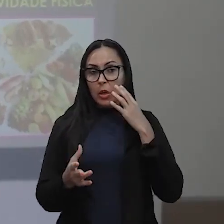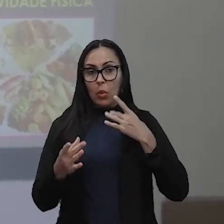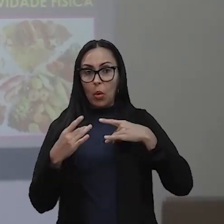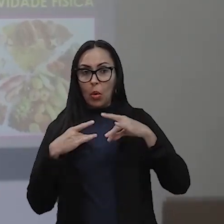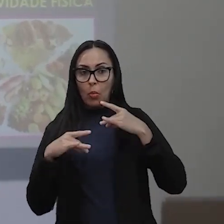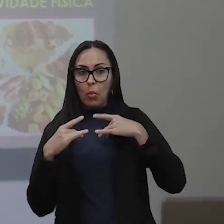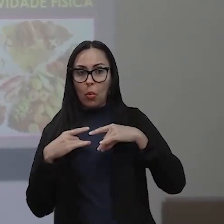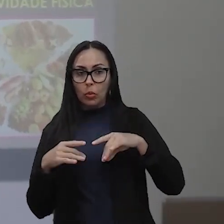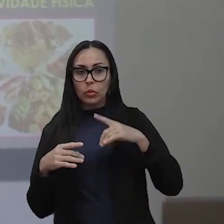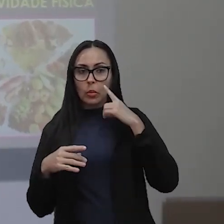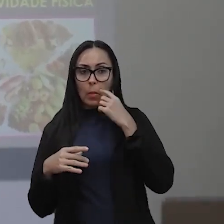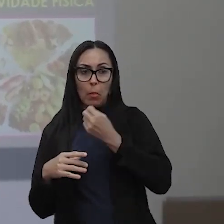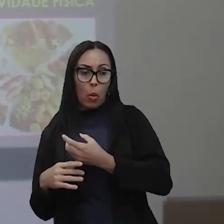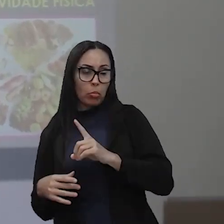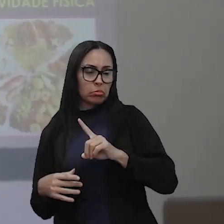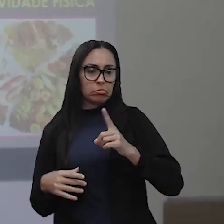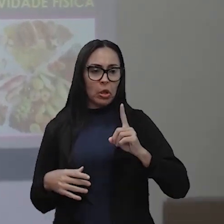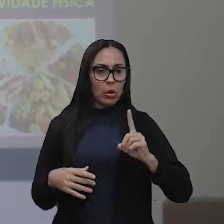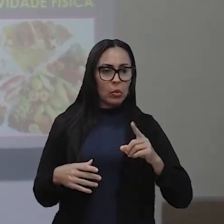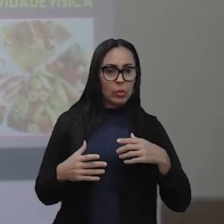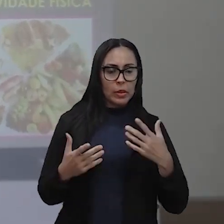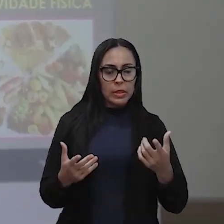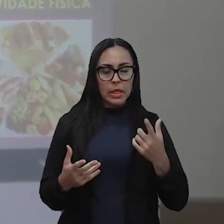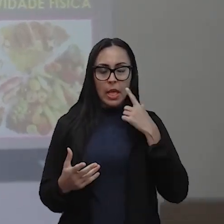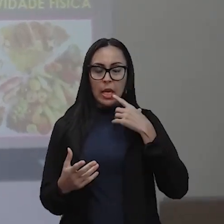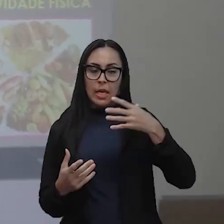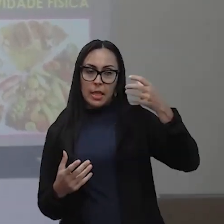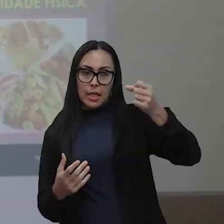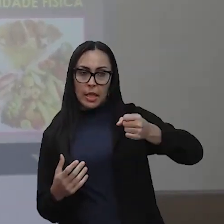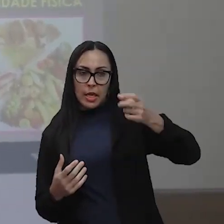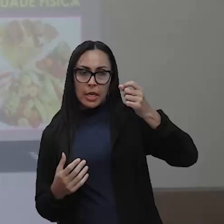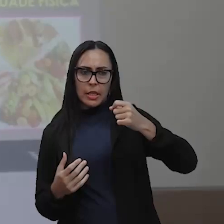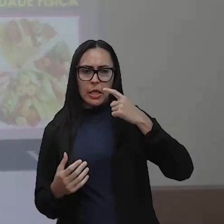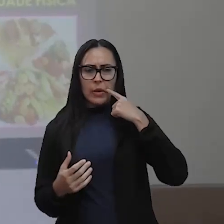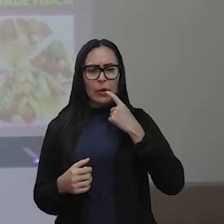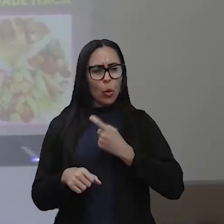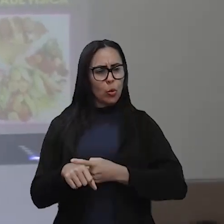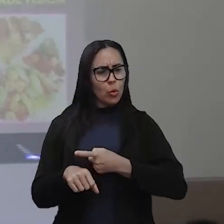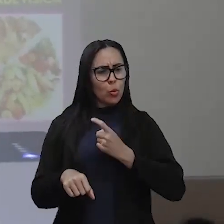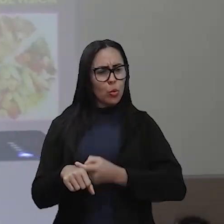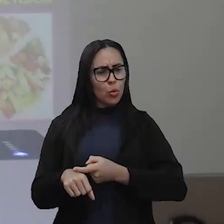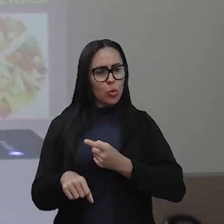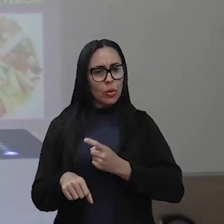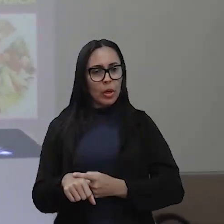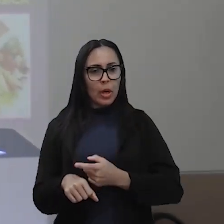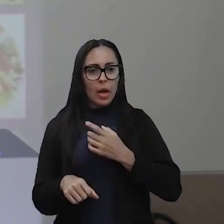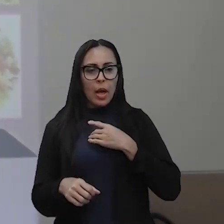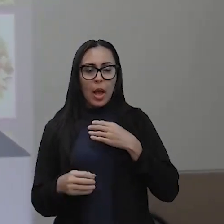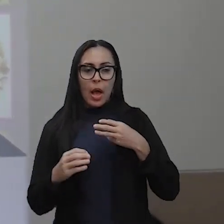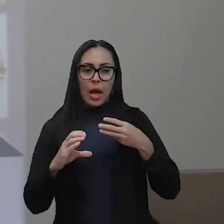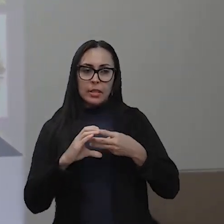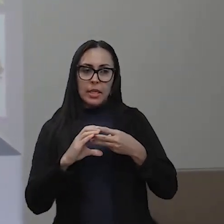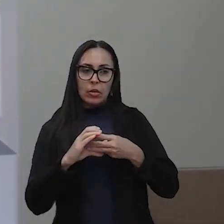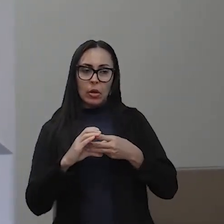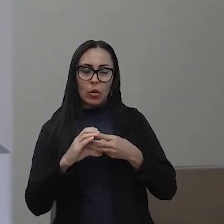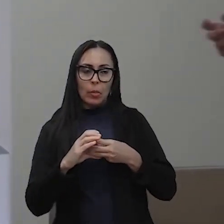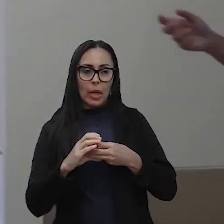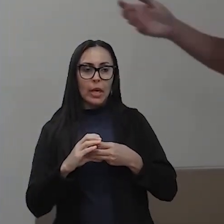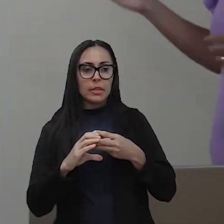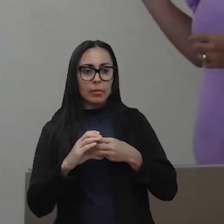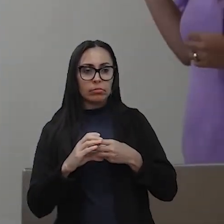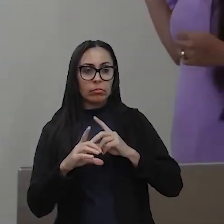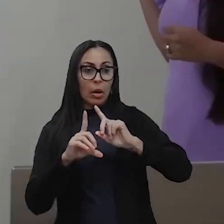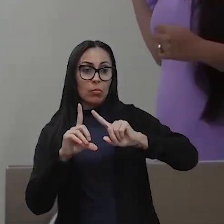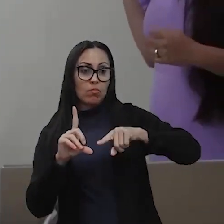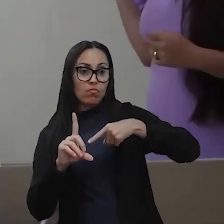e aí se aquele leitinho represado que ficou duro, endureceu, as células começam a se multiplicar e pode causar um câncer de mama, sim. Então, amamentar